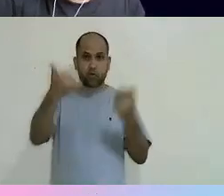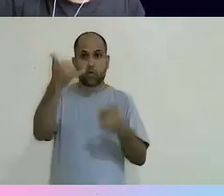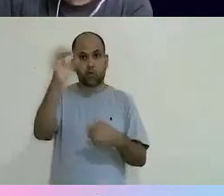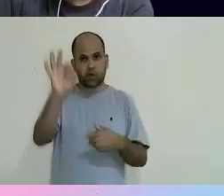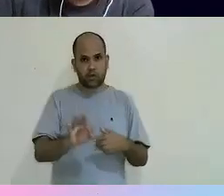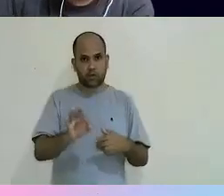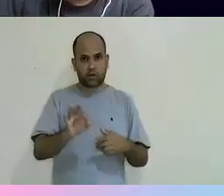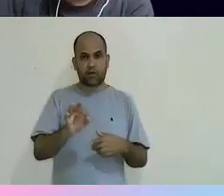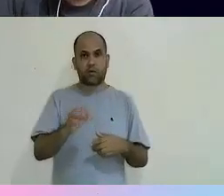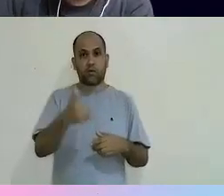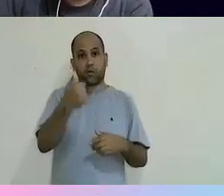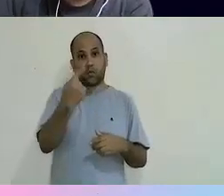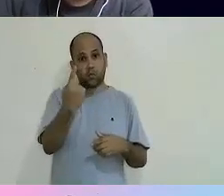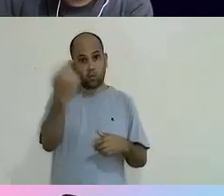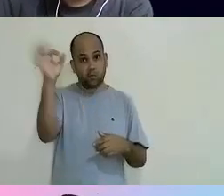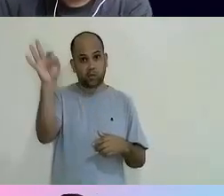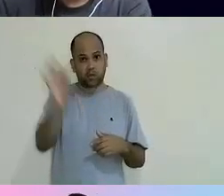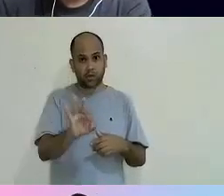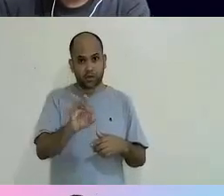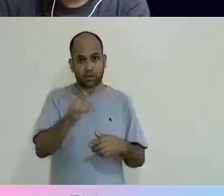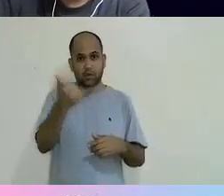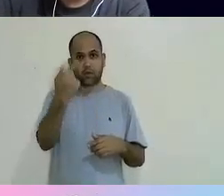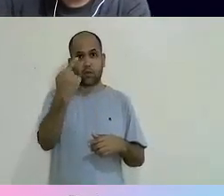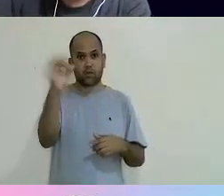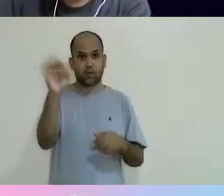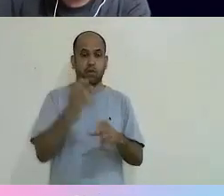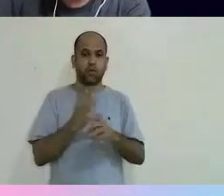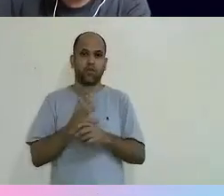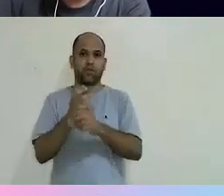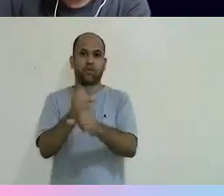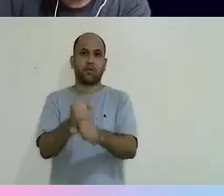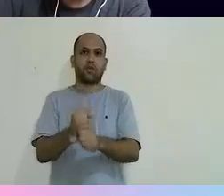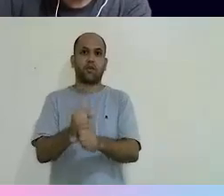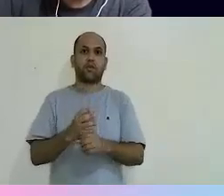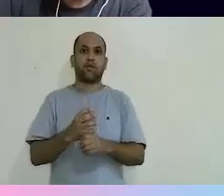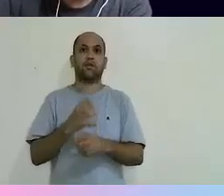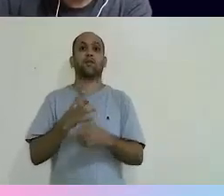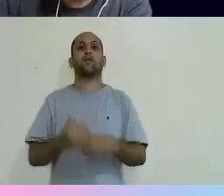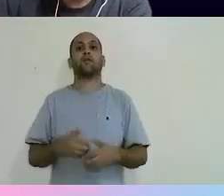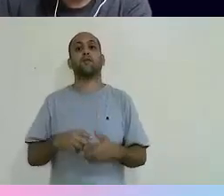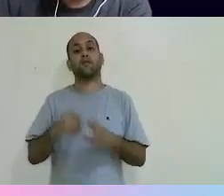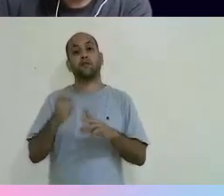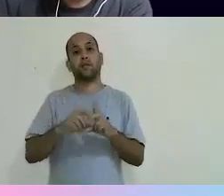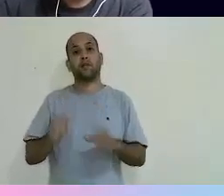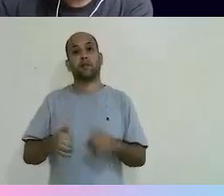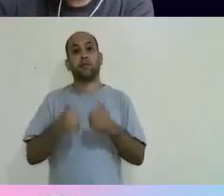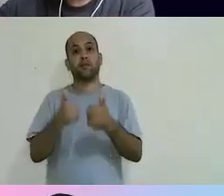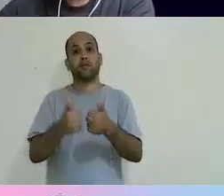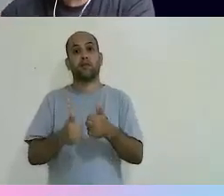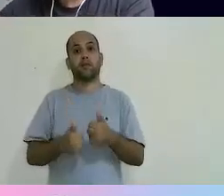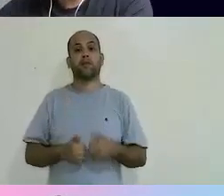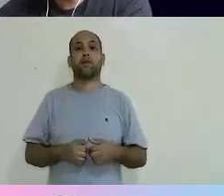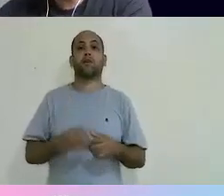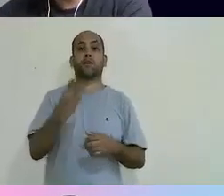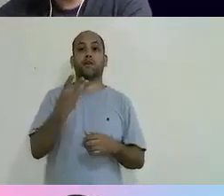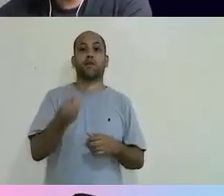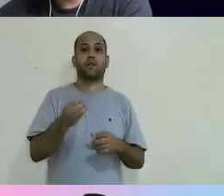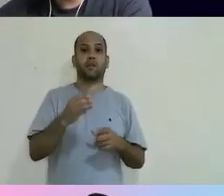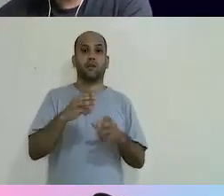1%. Olha o quanto isso vai somando, e no final do mês você melhorou 30%, né? No final do ano você melhorou mais